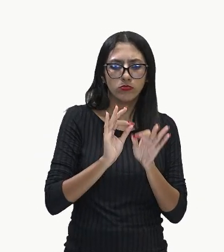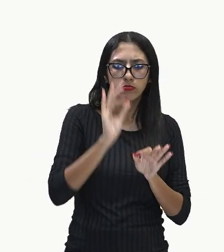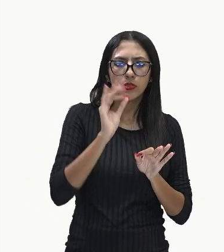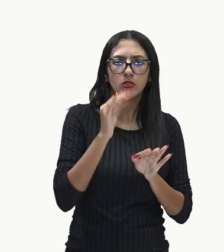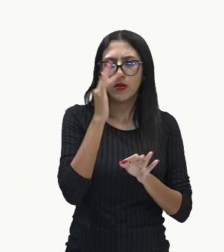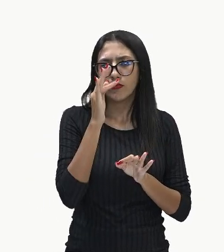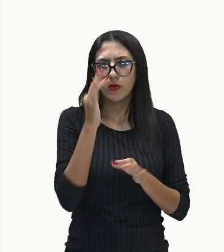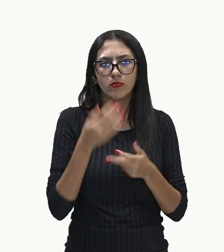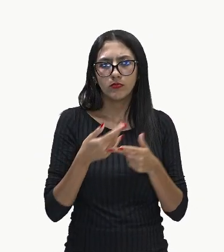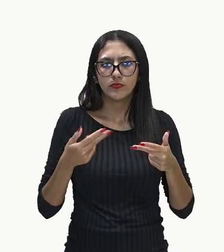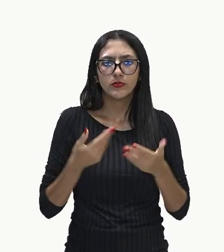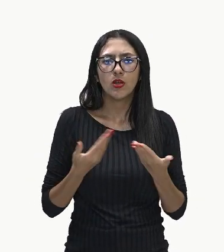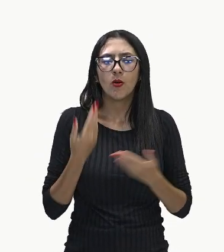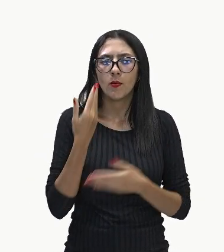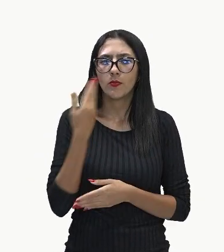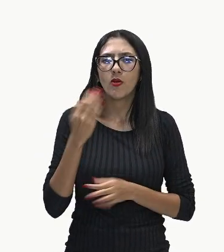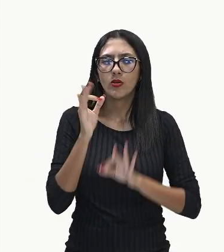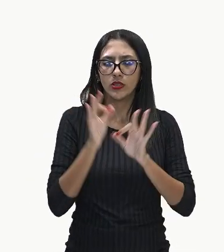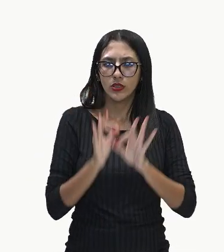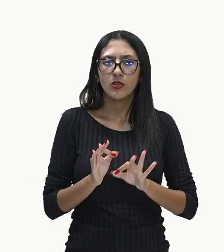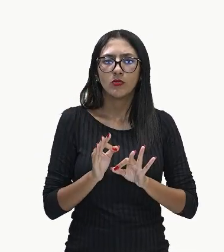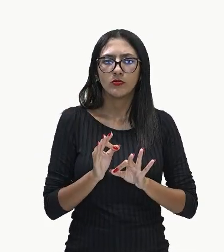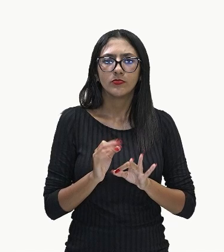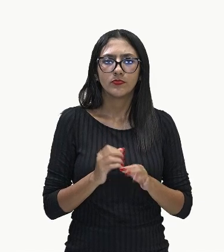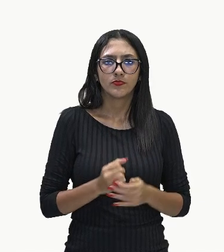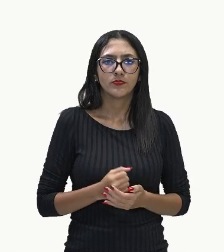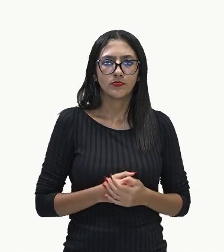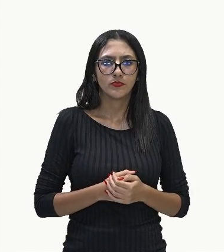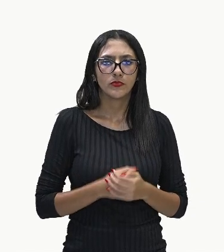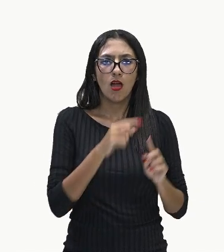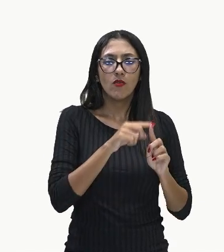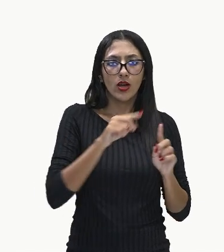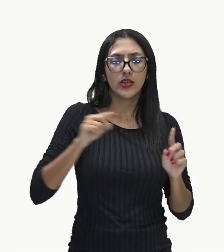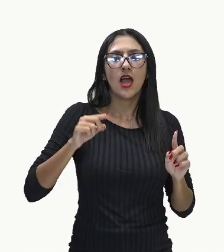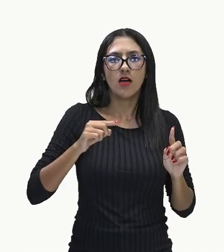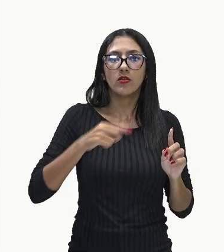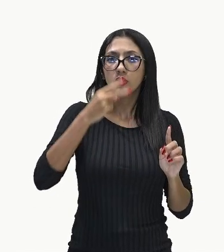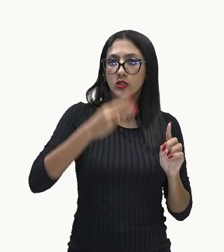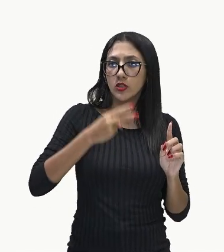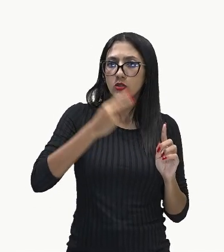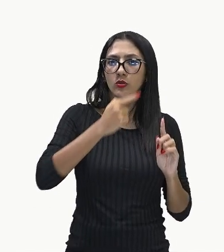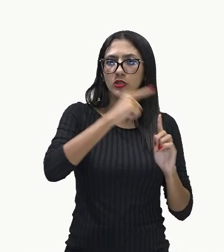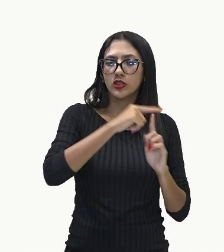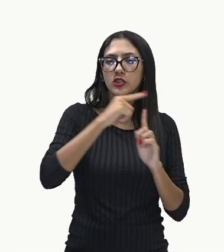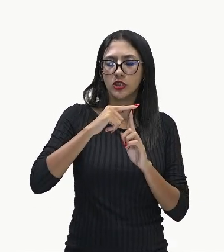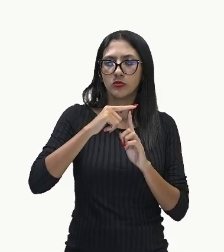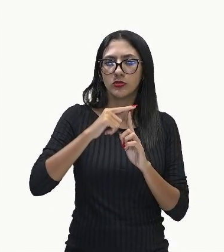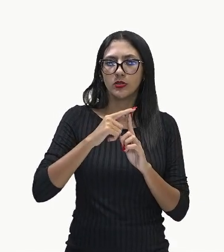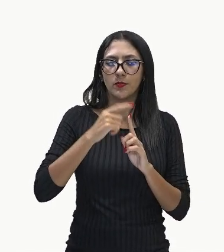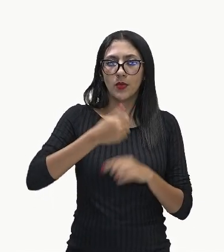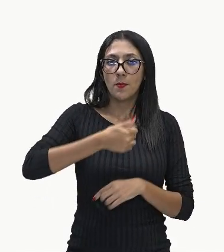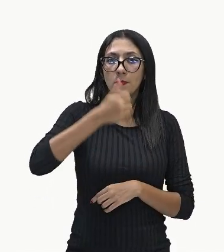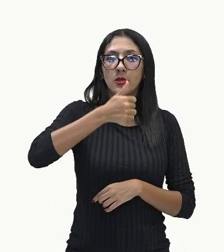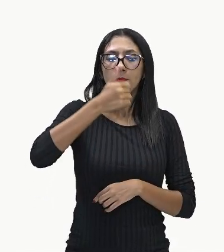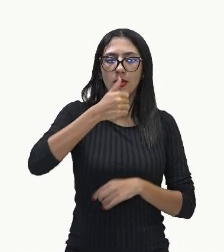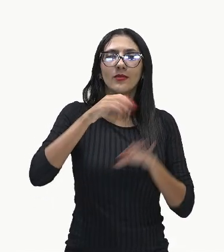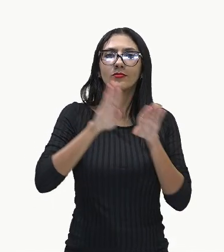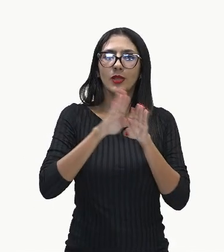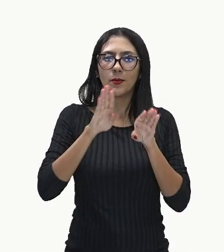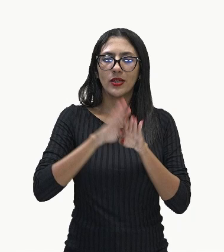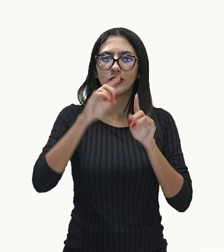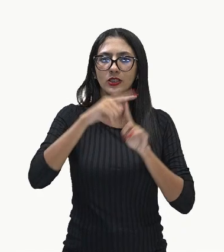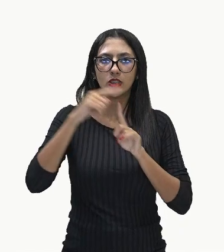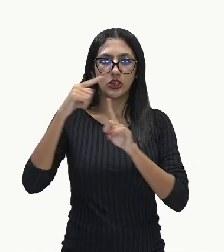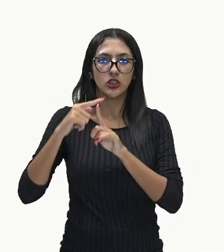variáveis, ó. Ela divide em quantitativa e qualitativa, tá? A quantitativa divide em contínua